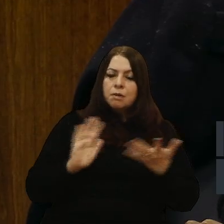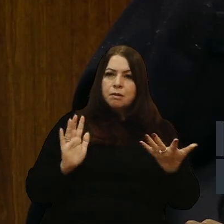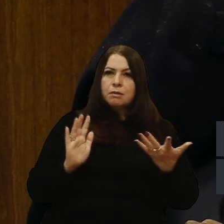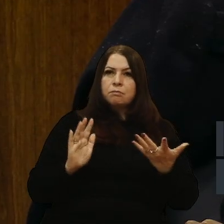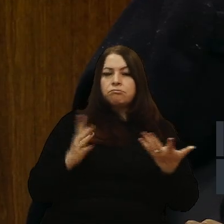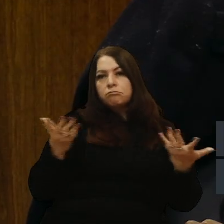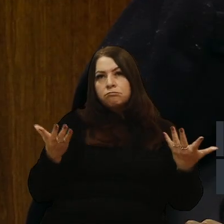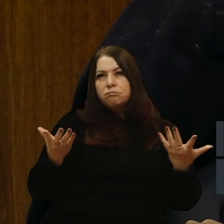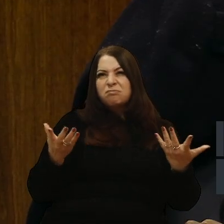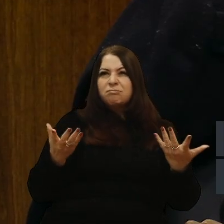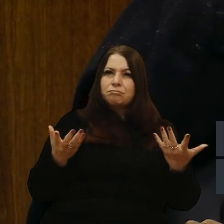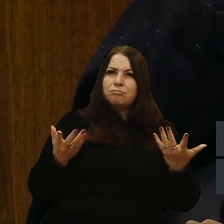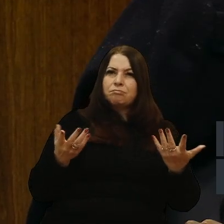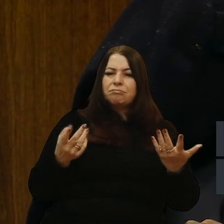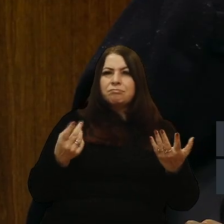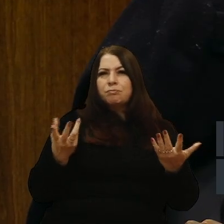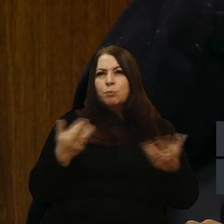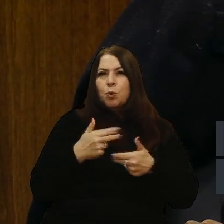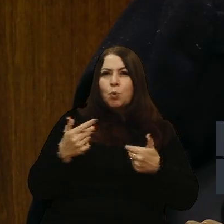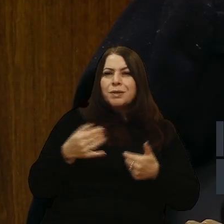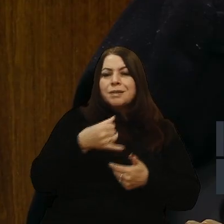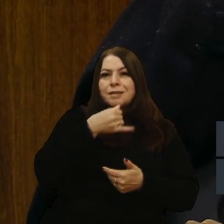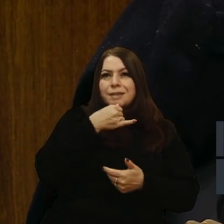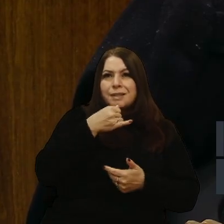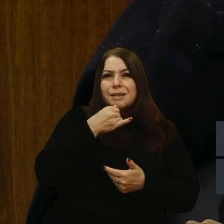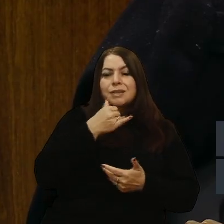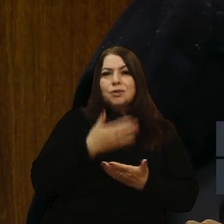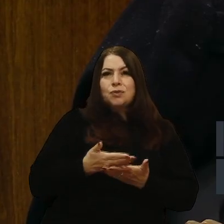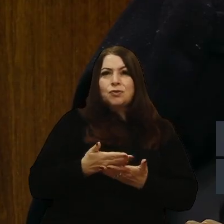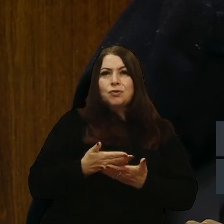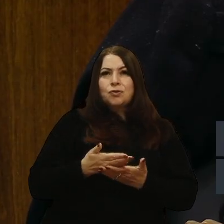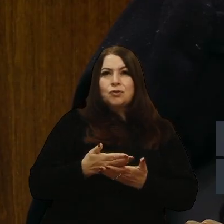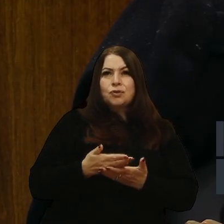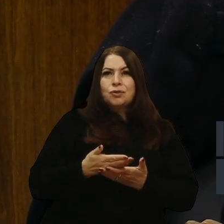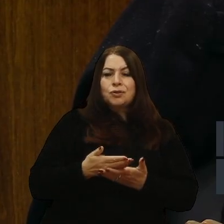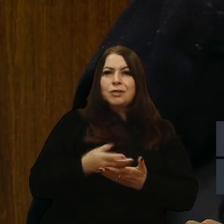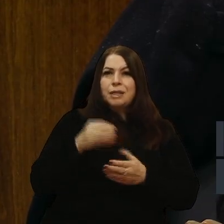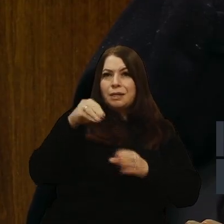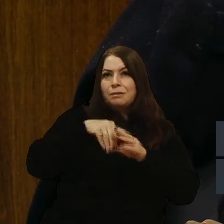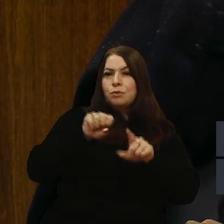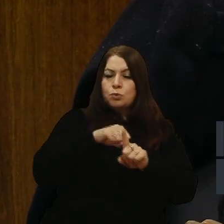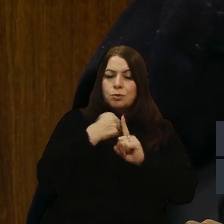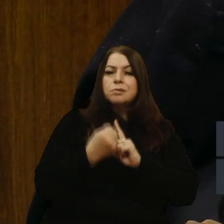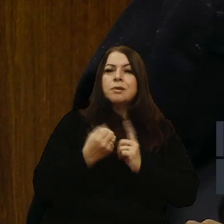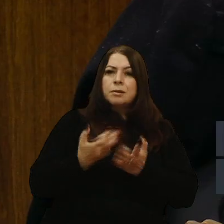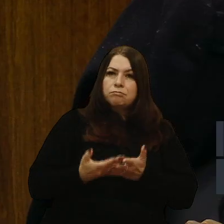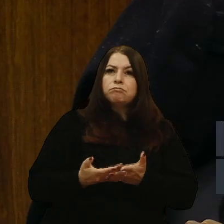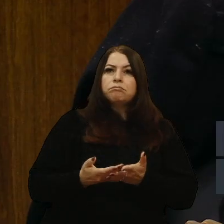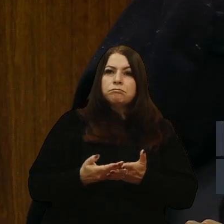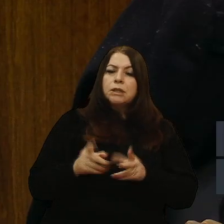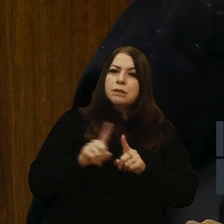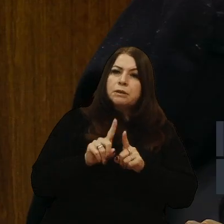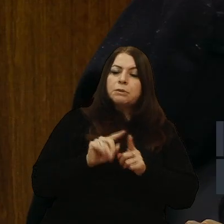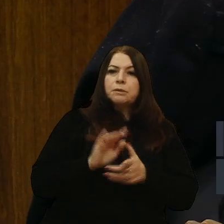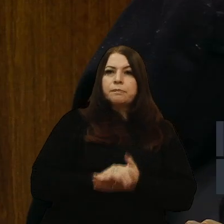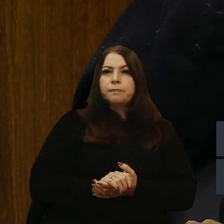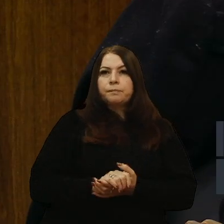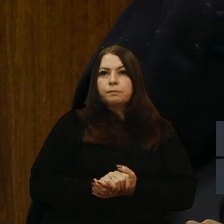uma mazela, né, algo triste assim e sombrio da nossa sociedade. E também